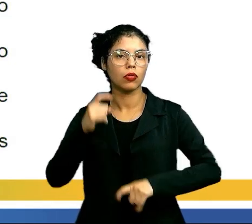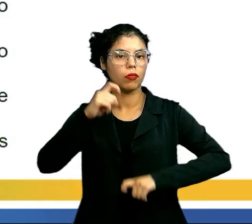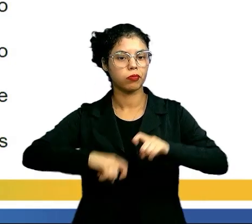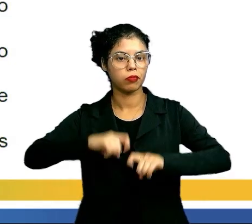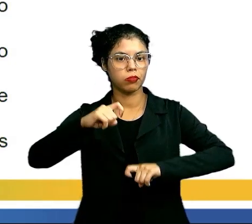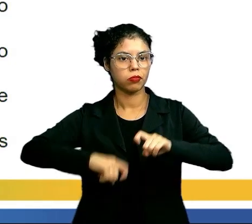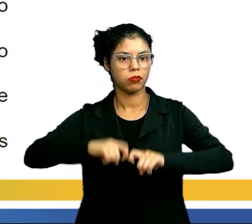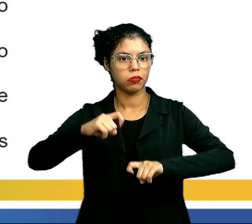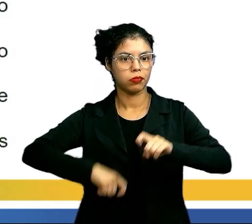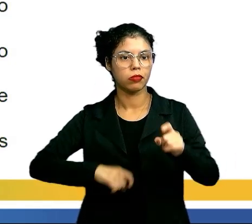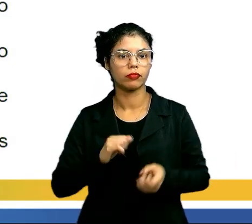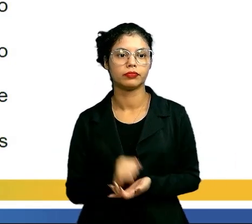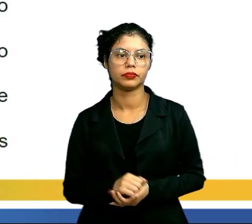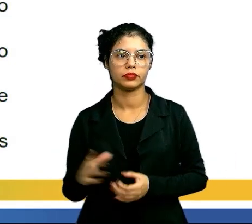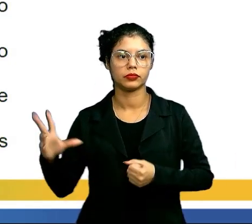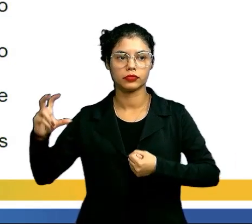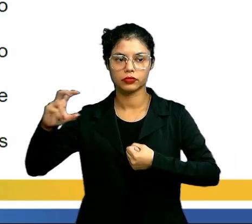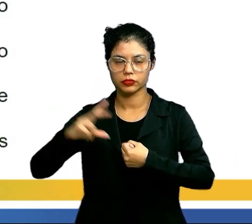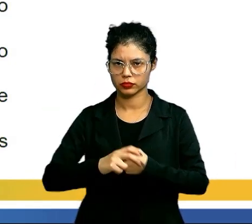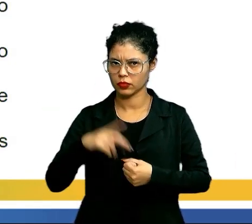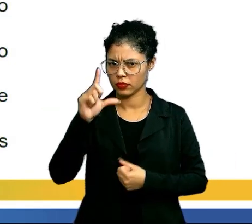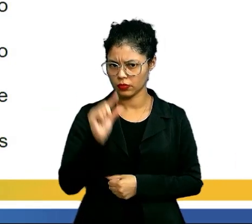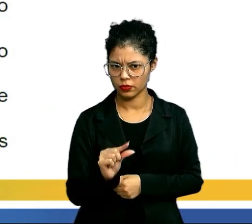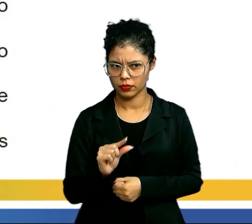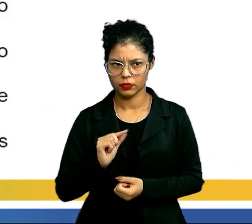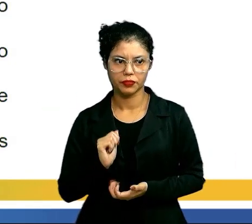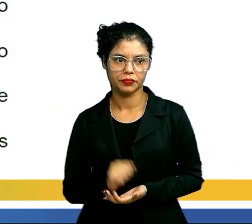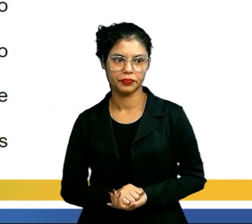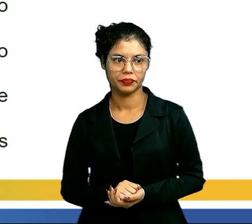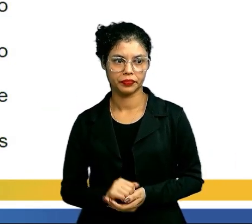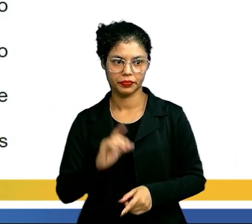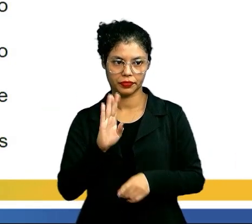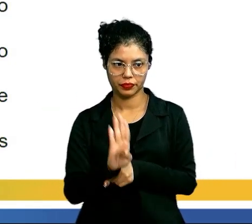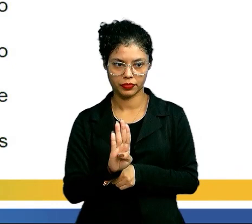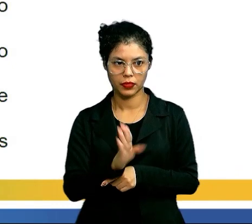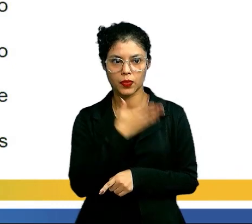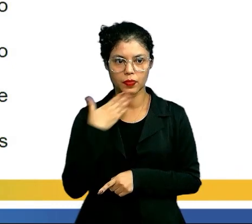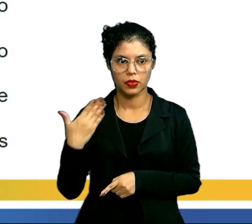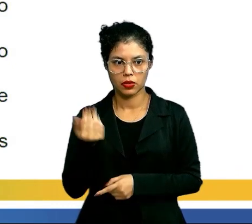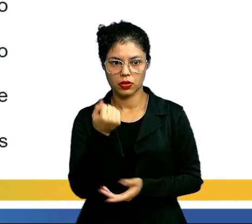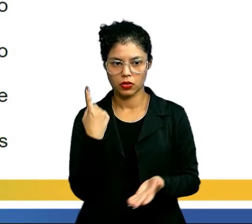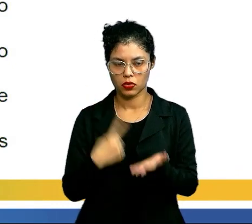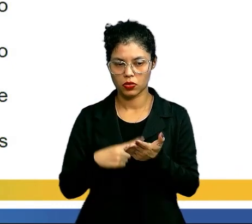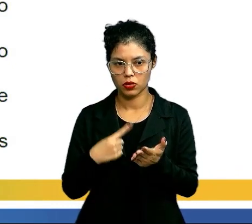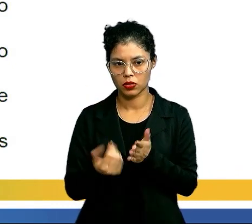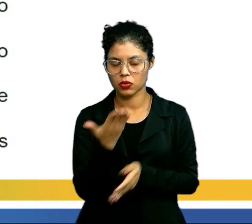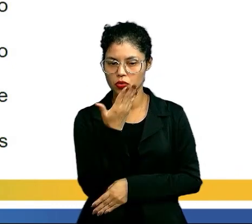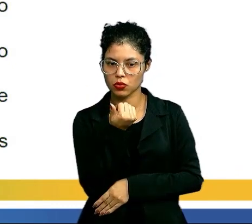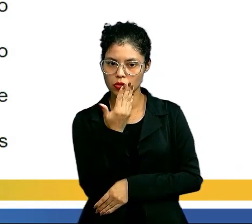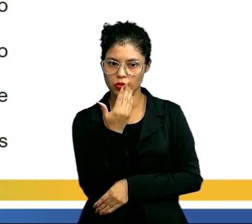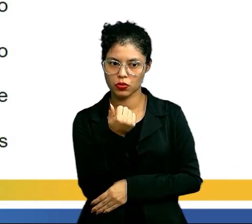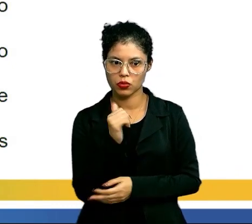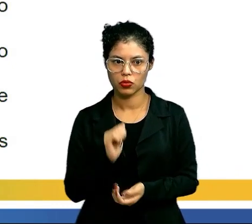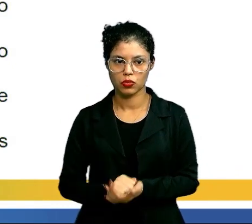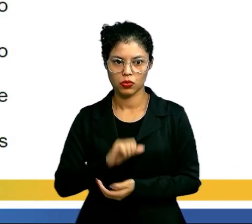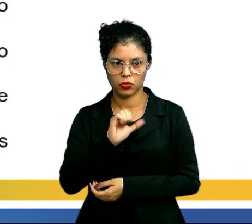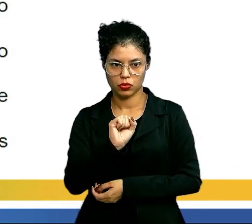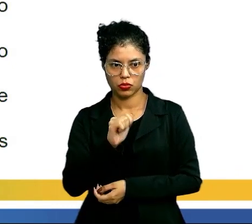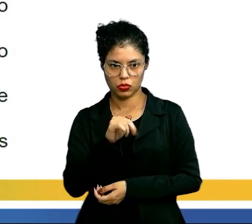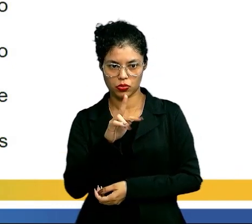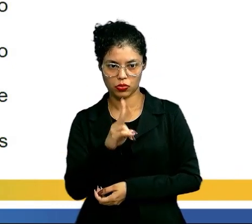relações sexuais que torna o vírus menos letal? Alternativa B, da melhoria das